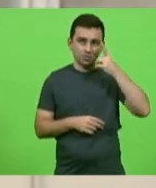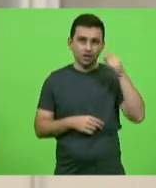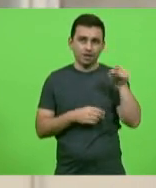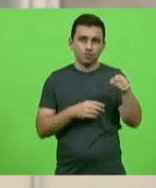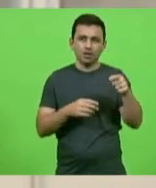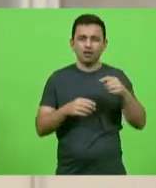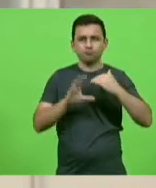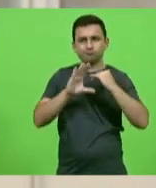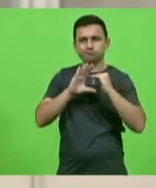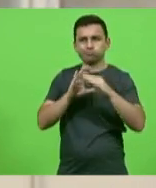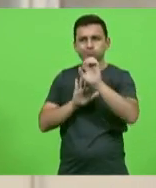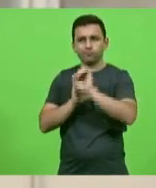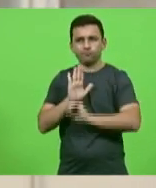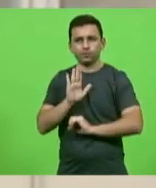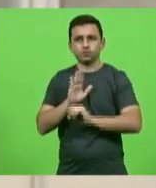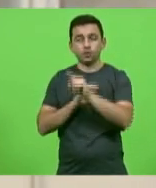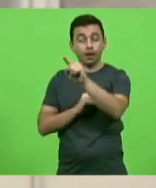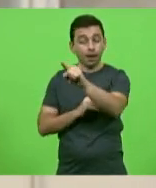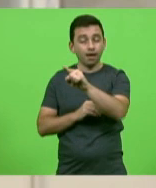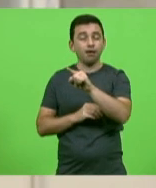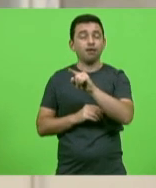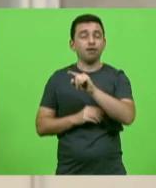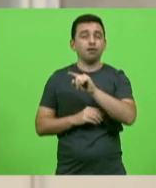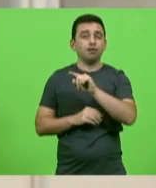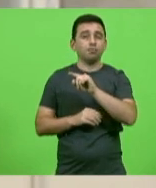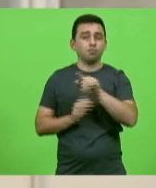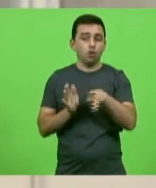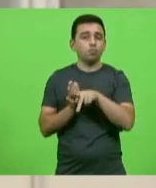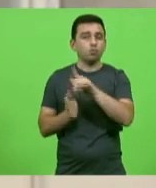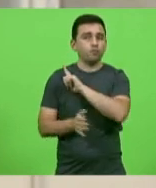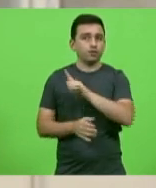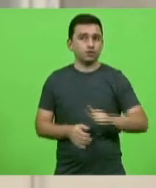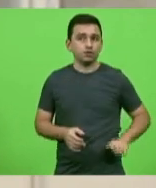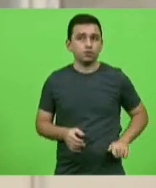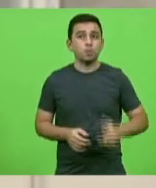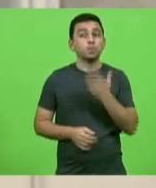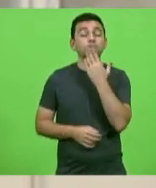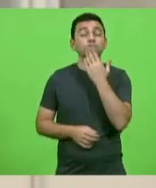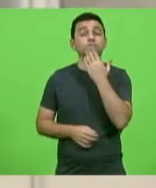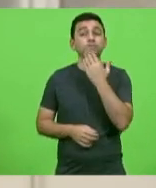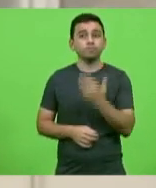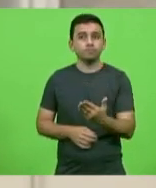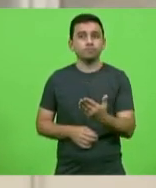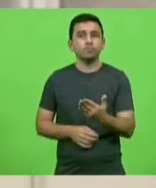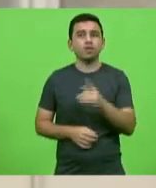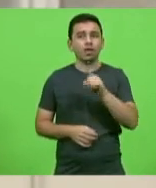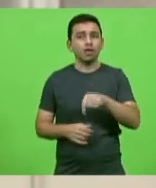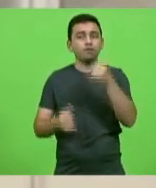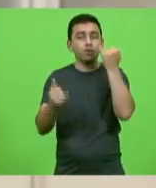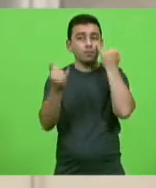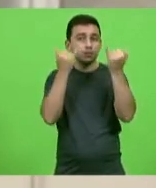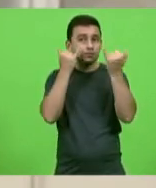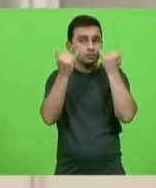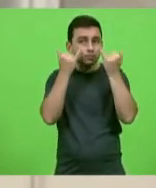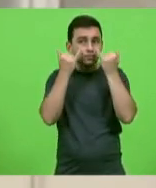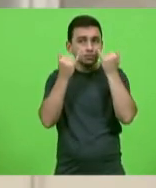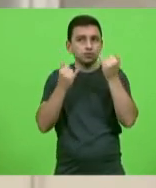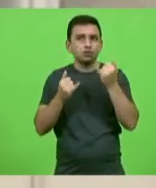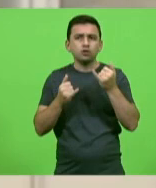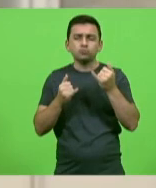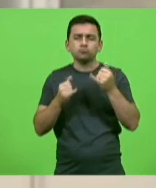CPI encaminhou Ofício ao Governador com solicitação de informações